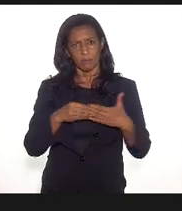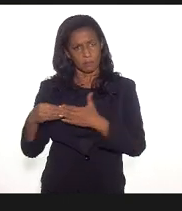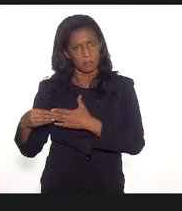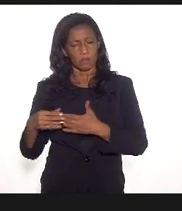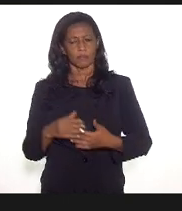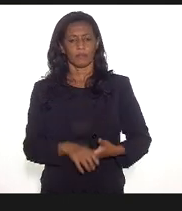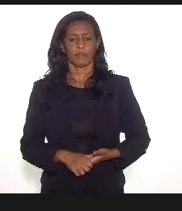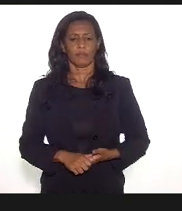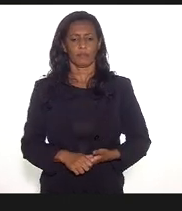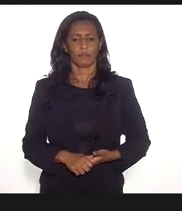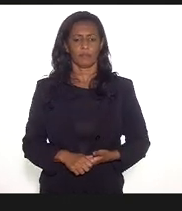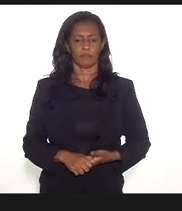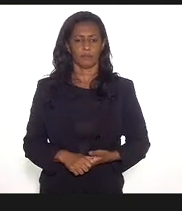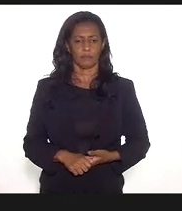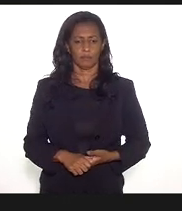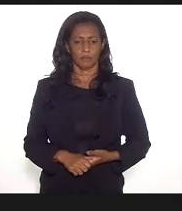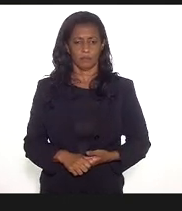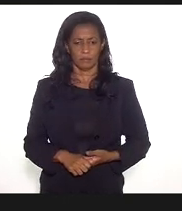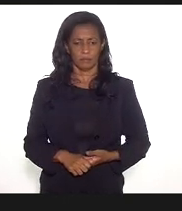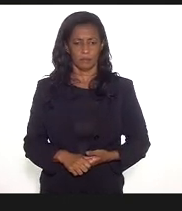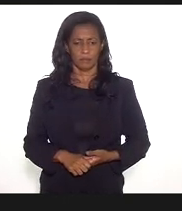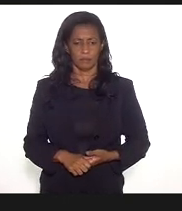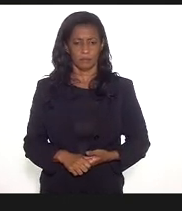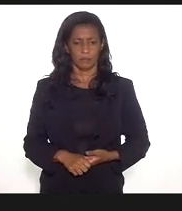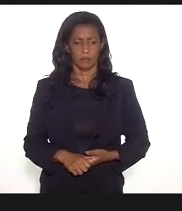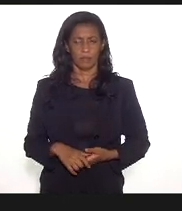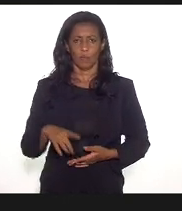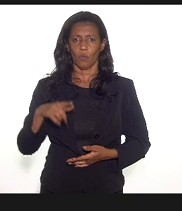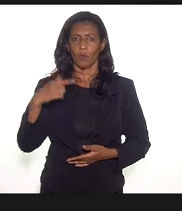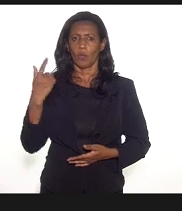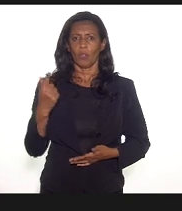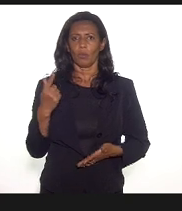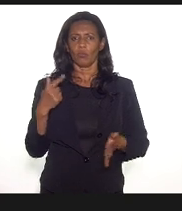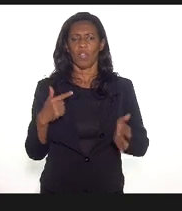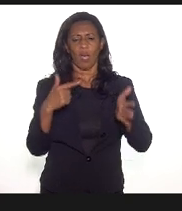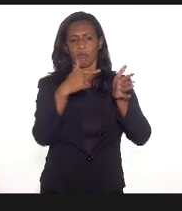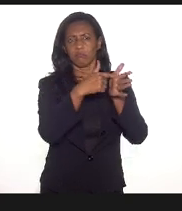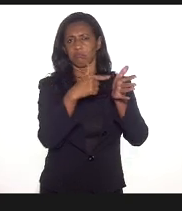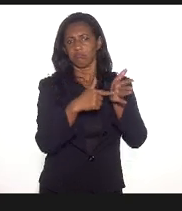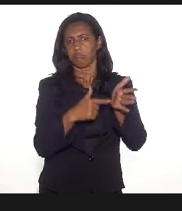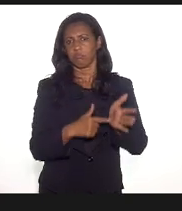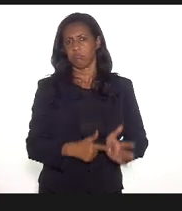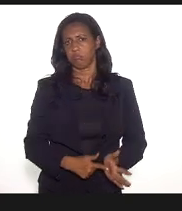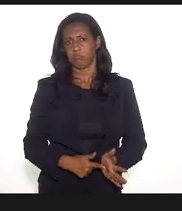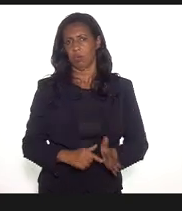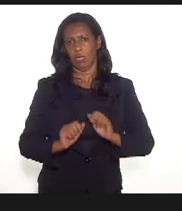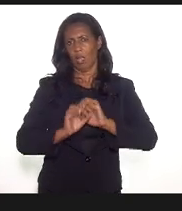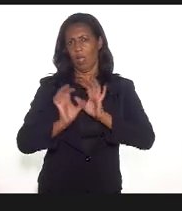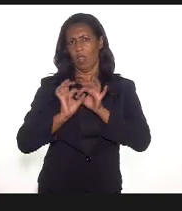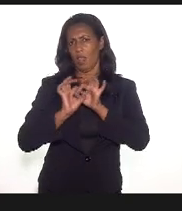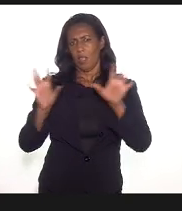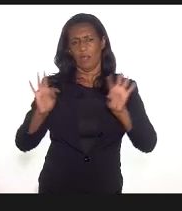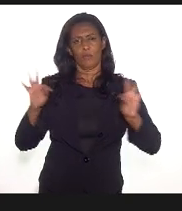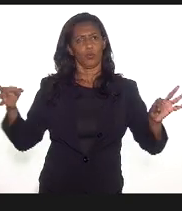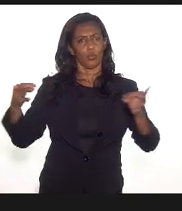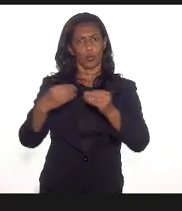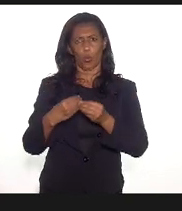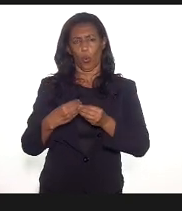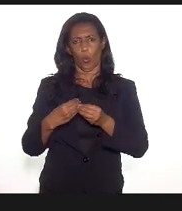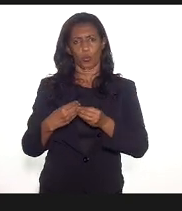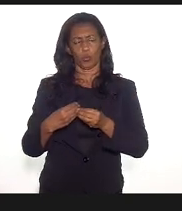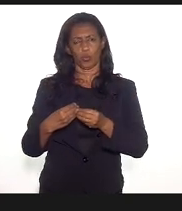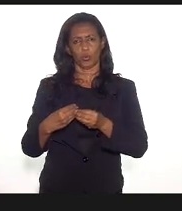que não traz, não está apontando o dedo para nenhuma instituição. É ampla, quer combater todos os crimes